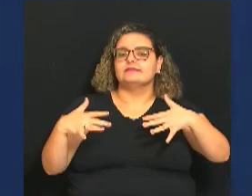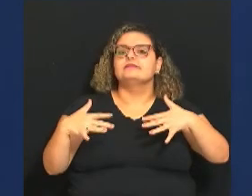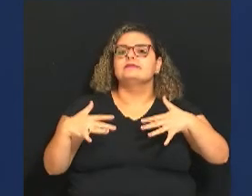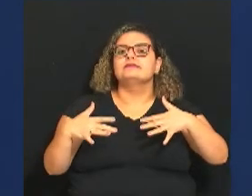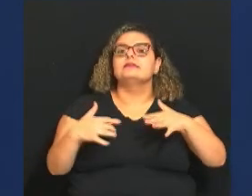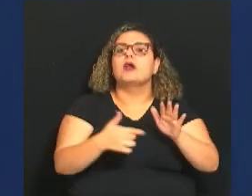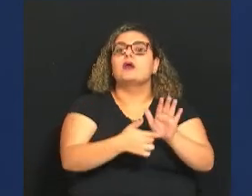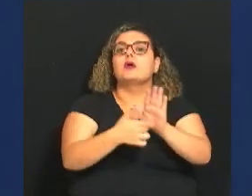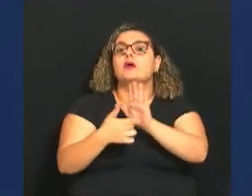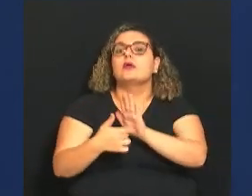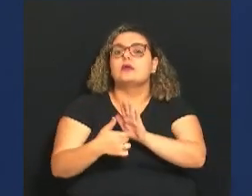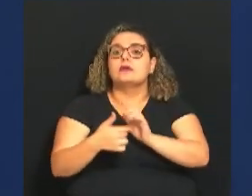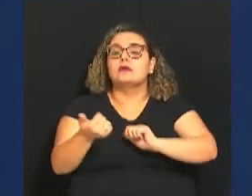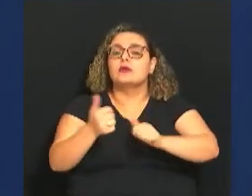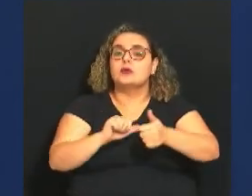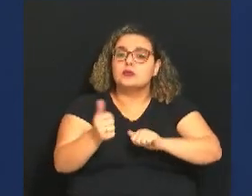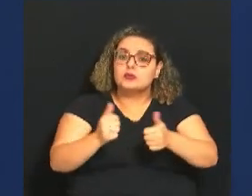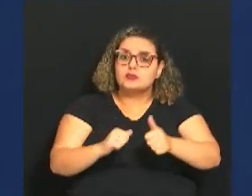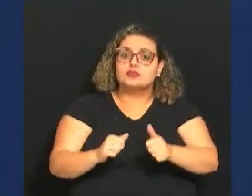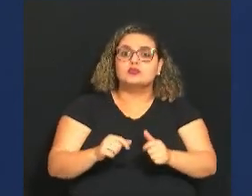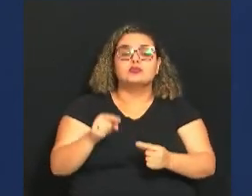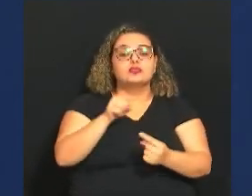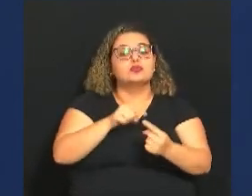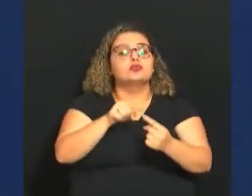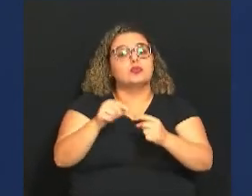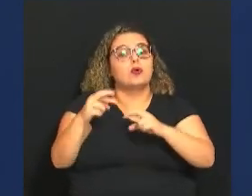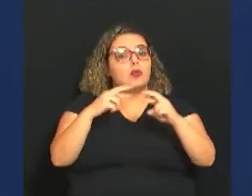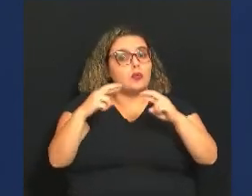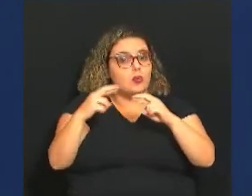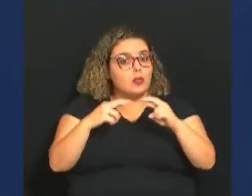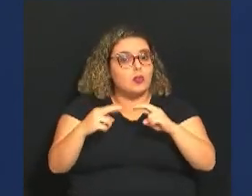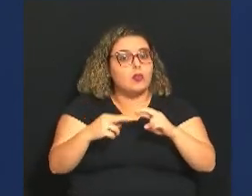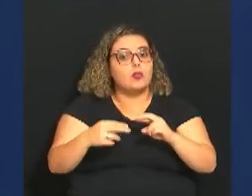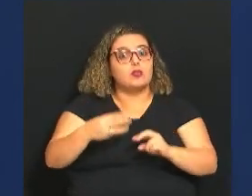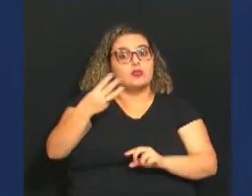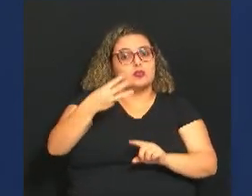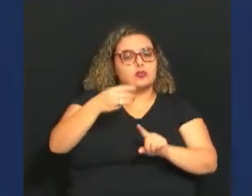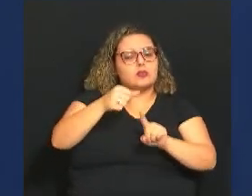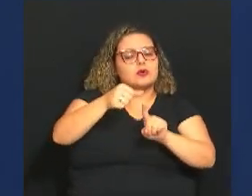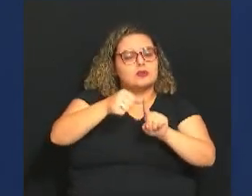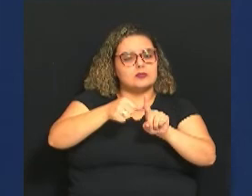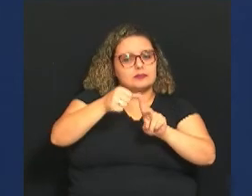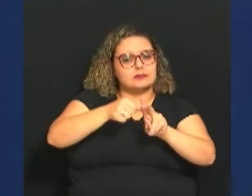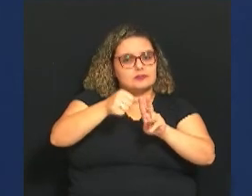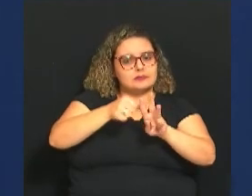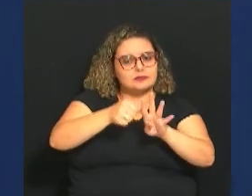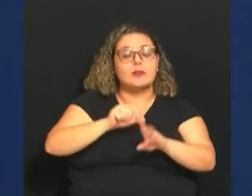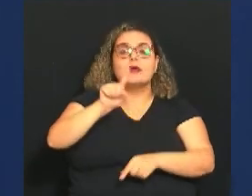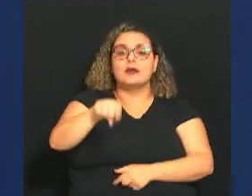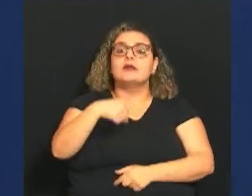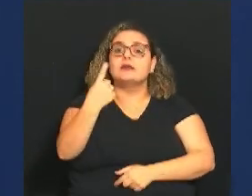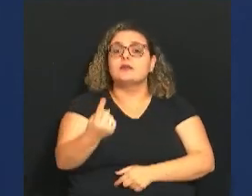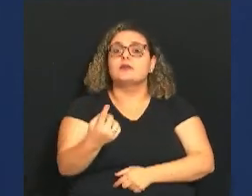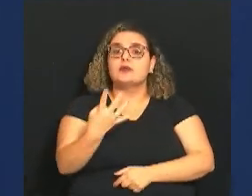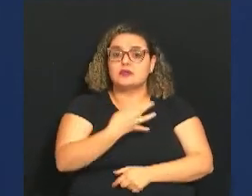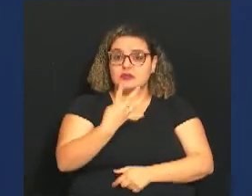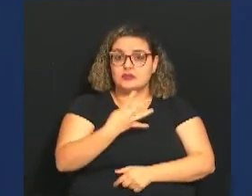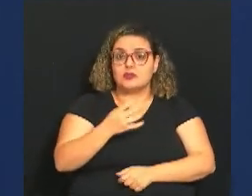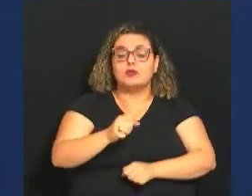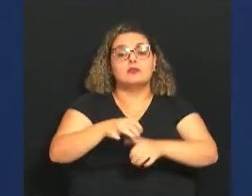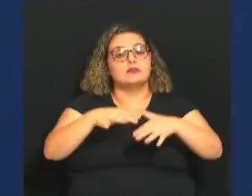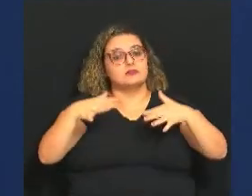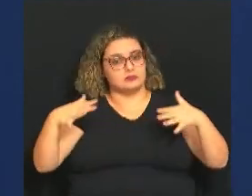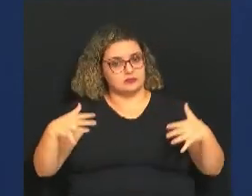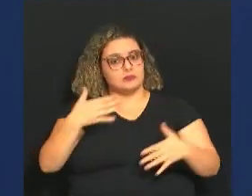demonstração e avaliação das metas fiscais do terceiro quadrimestre. E logo depois começa a quarta audiência pública, que